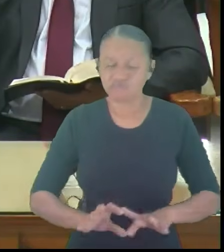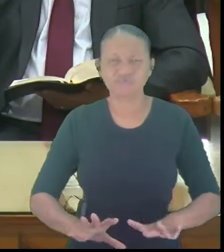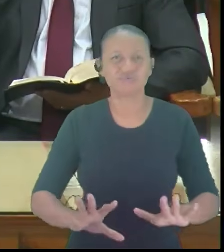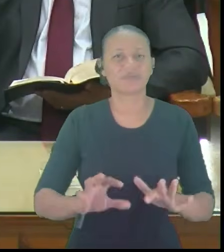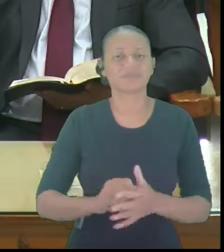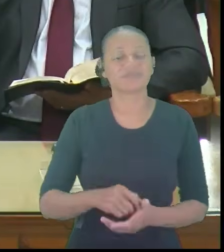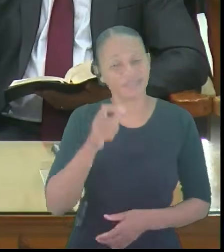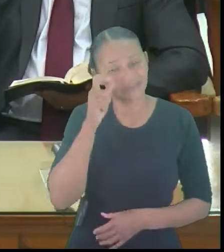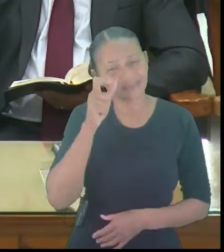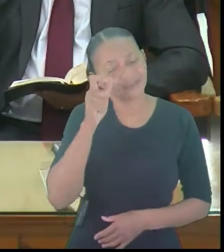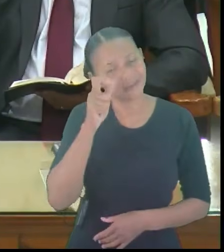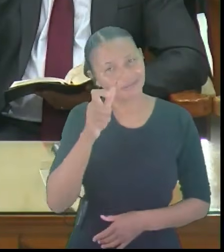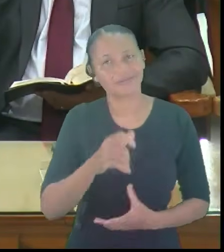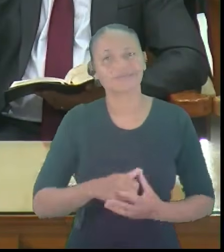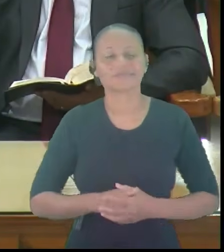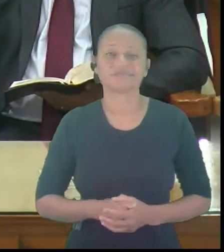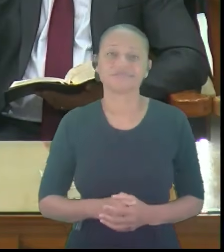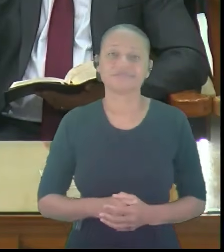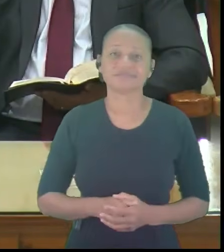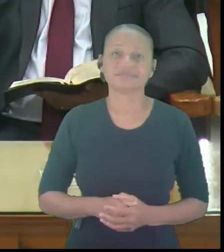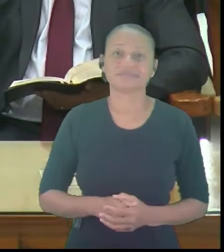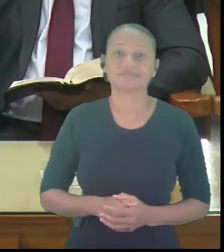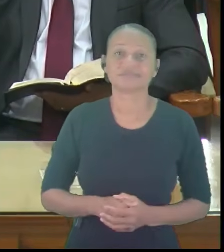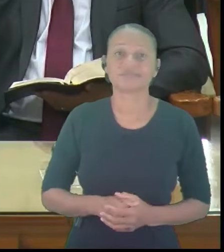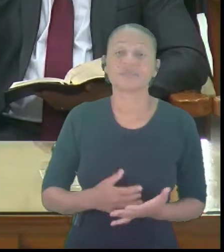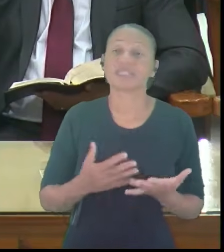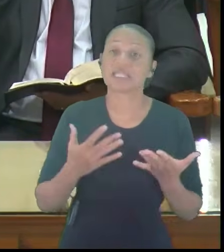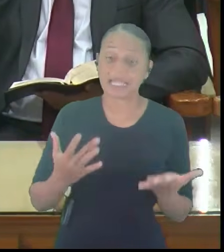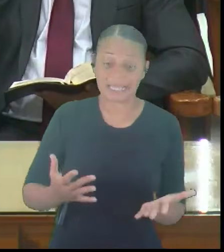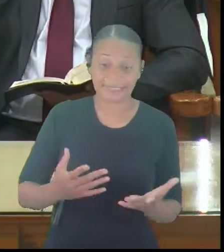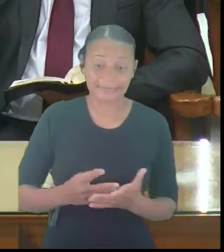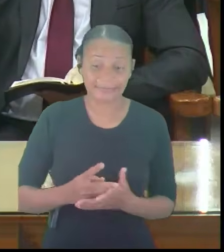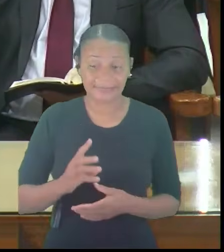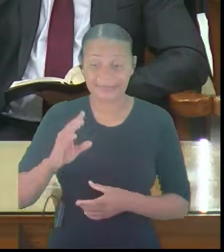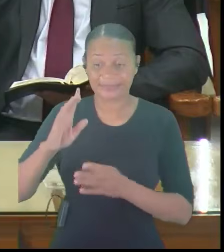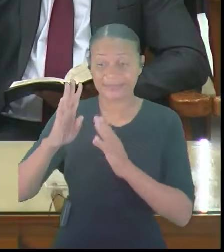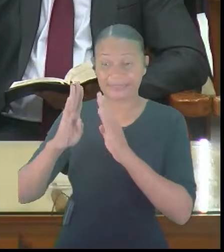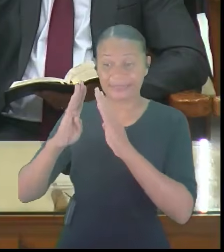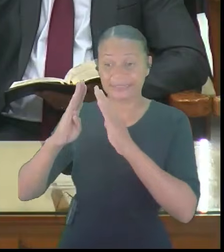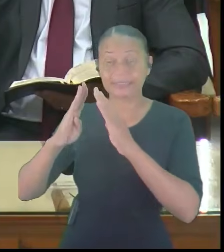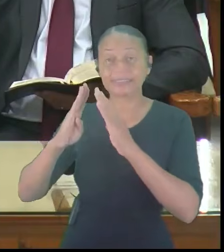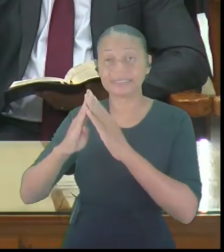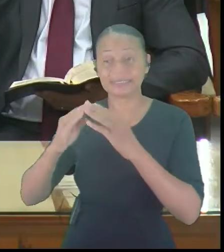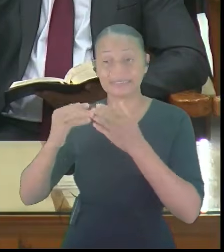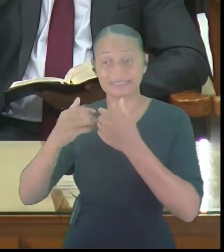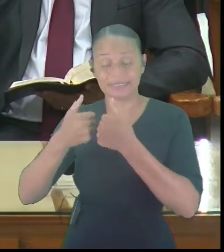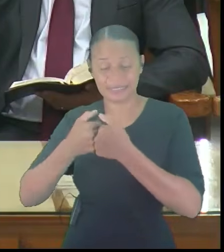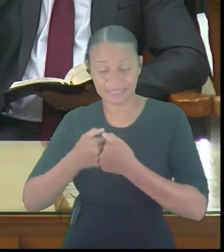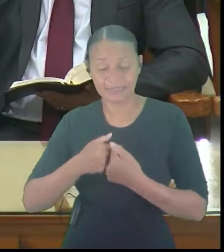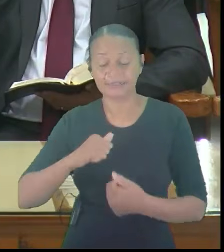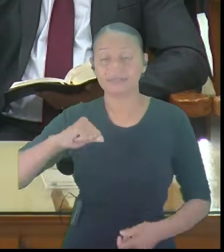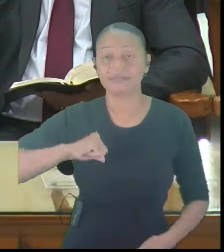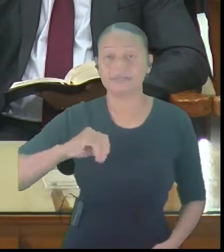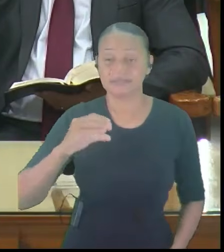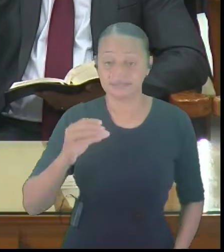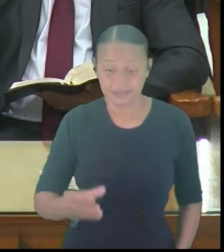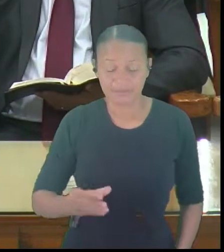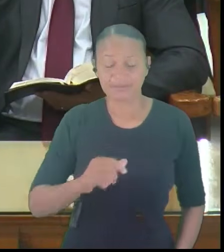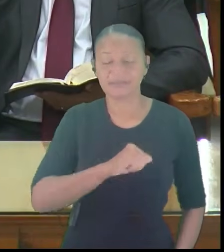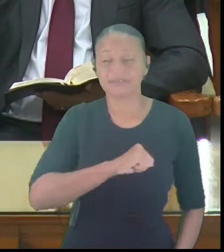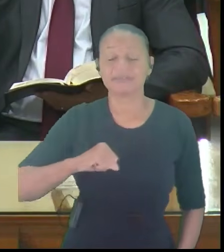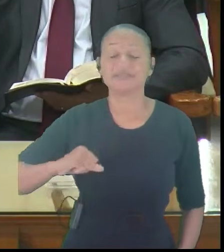Agora interessante. No templo, tudo indica que Anás e Caifás, não